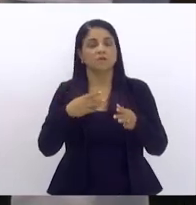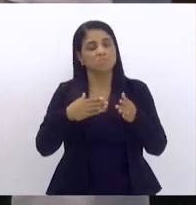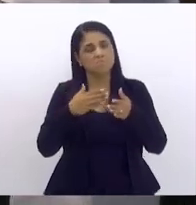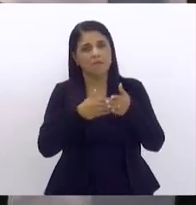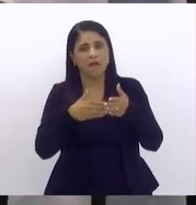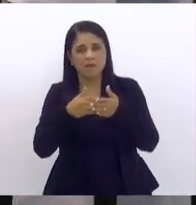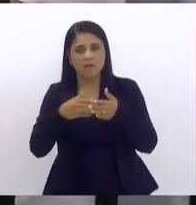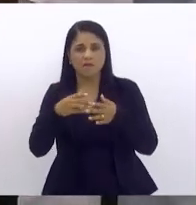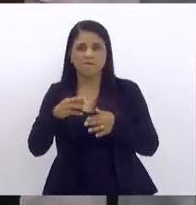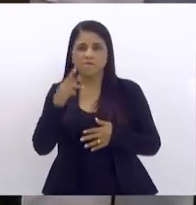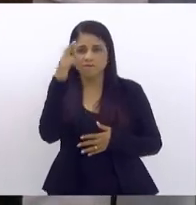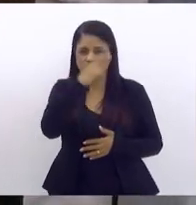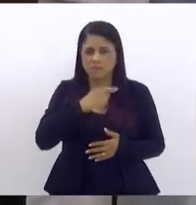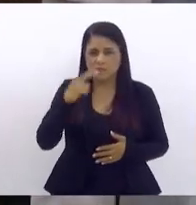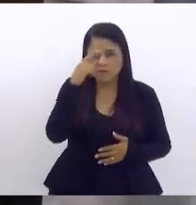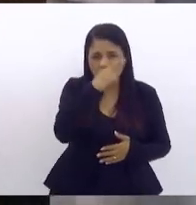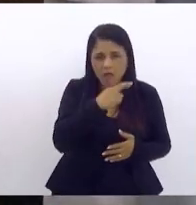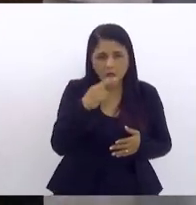fala de vídeo